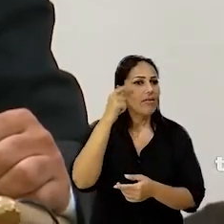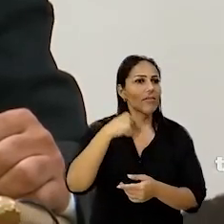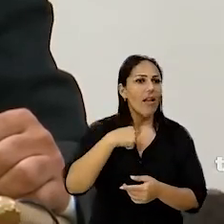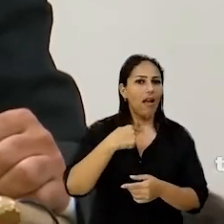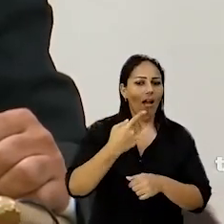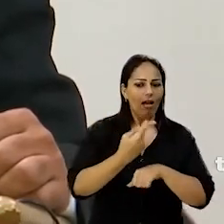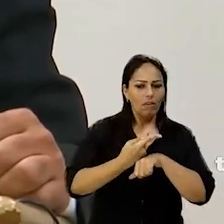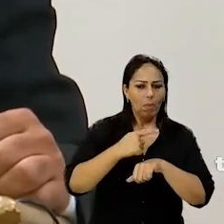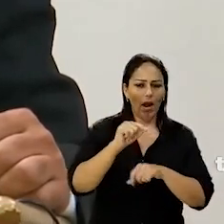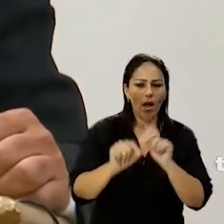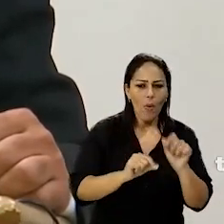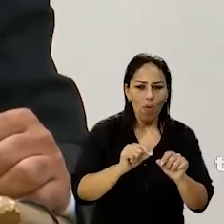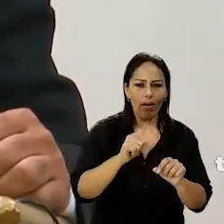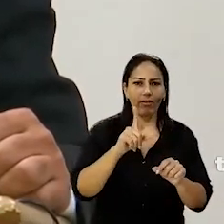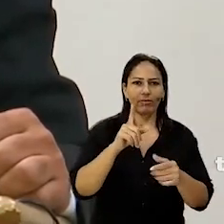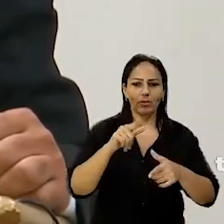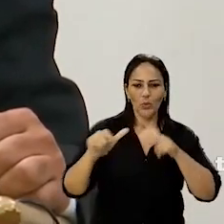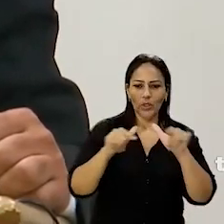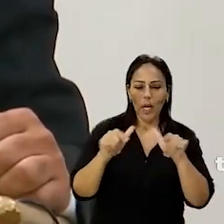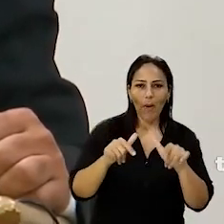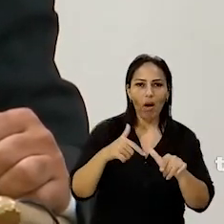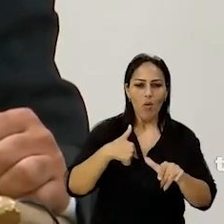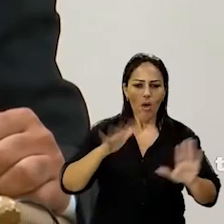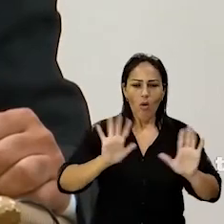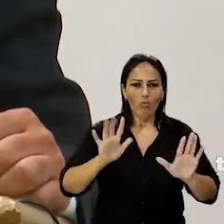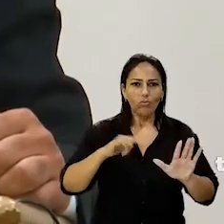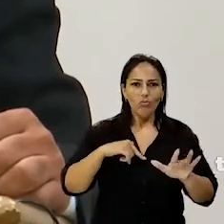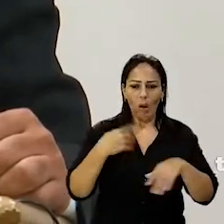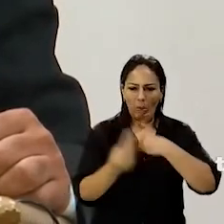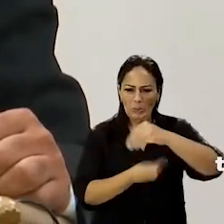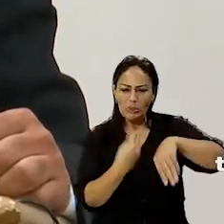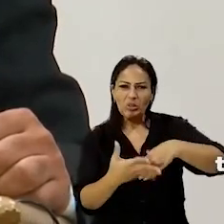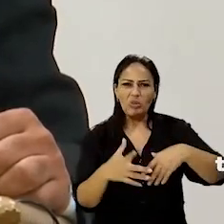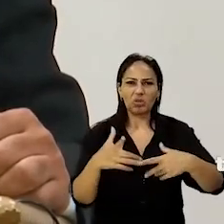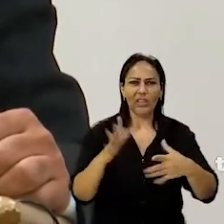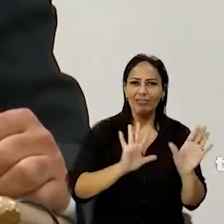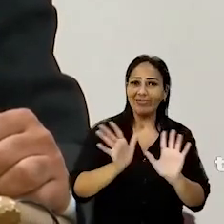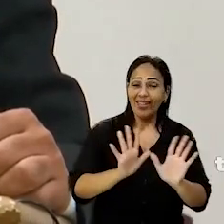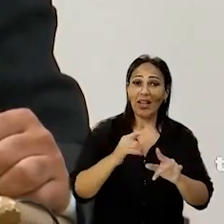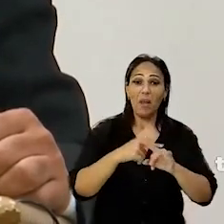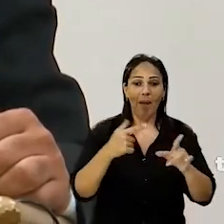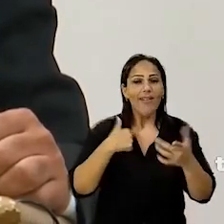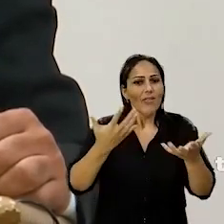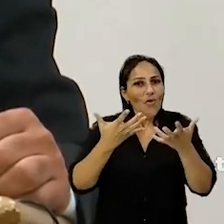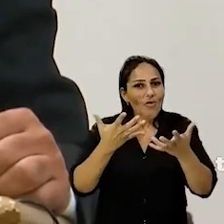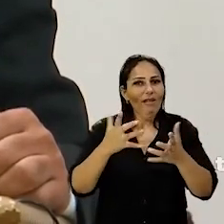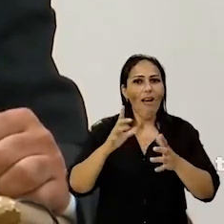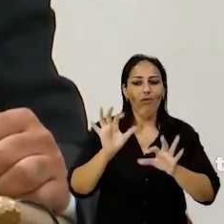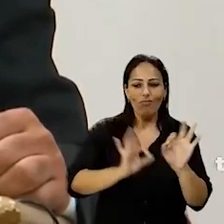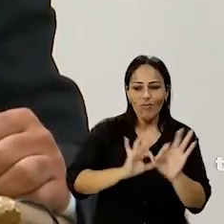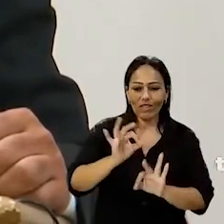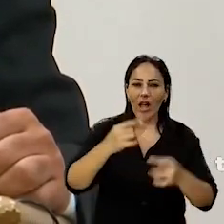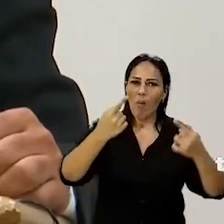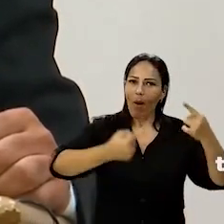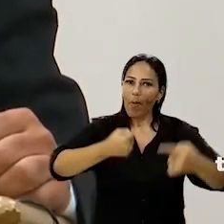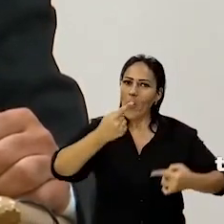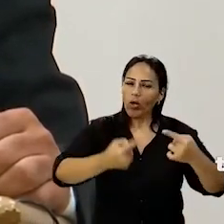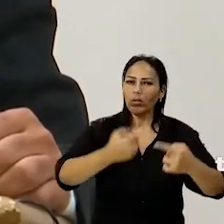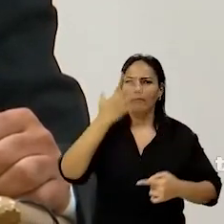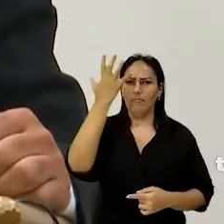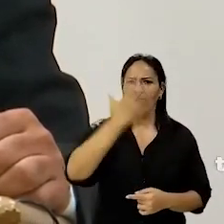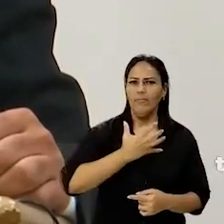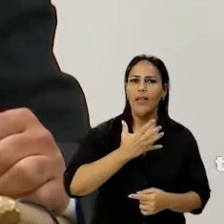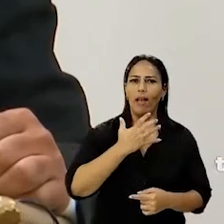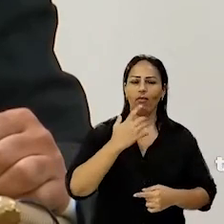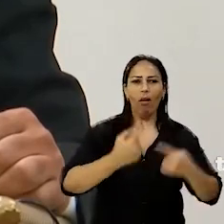tenha trabalhado nessa cidade, que vocês não veem. Não sou envolvido com política, mas quero fazer uma política séria. Uma política